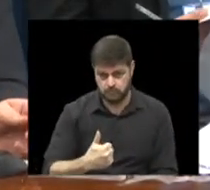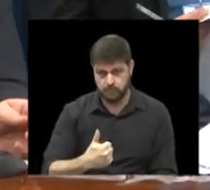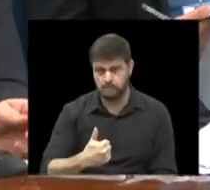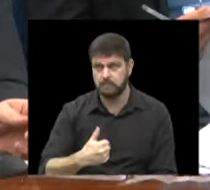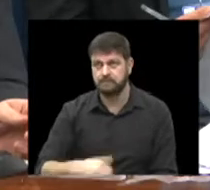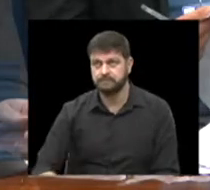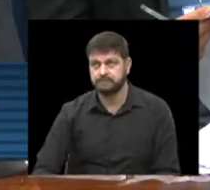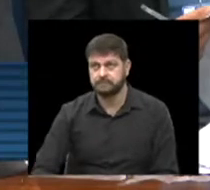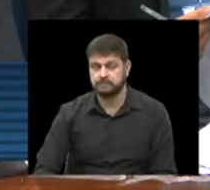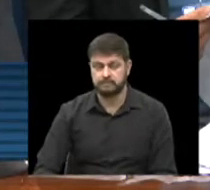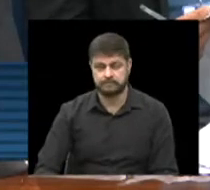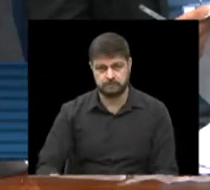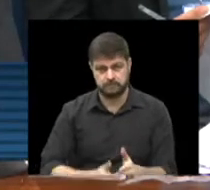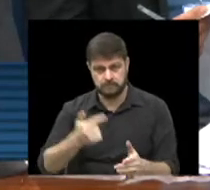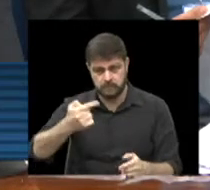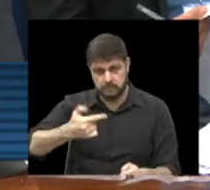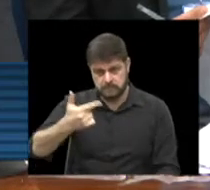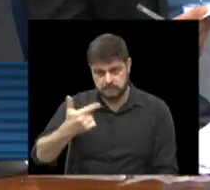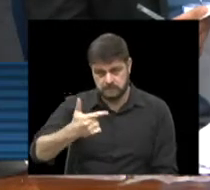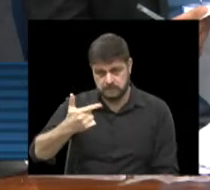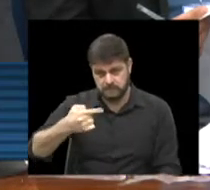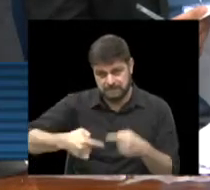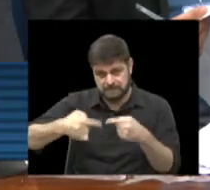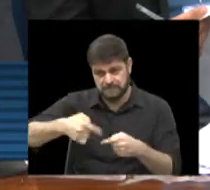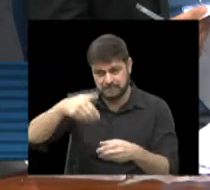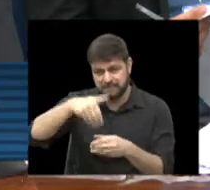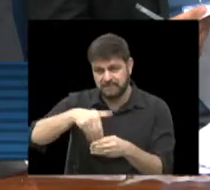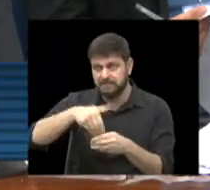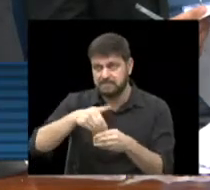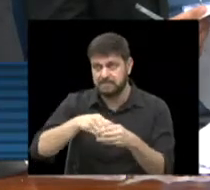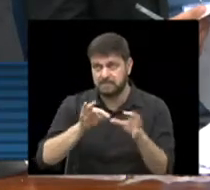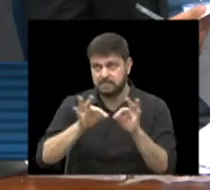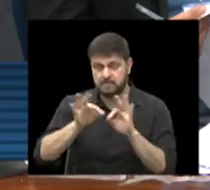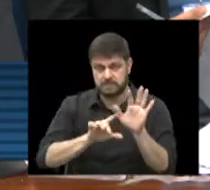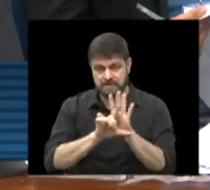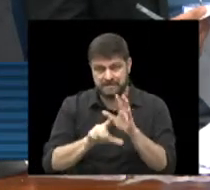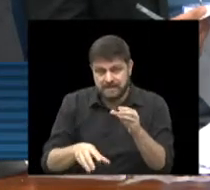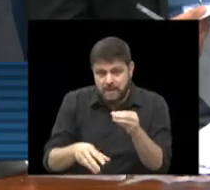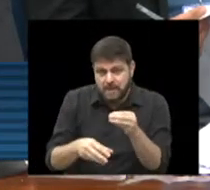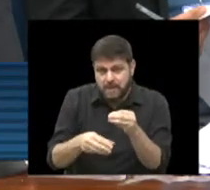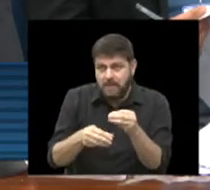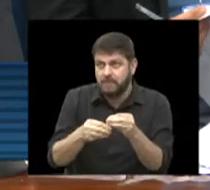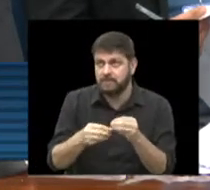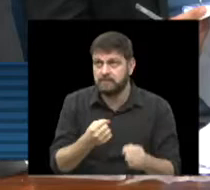1680/2017, devidamente aprovado. Item 1, segundo discussão e votação, projeto de lei complementar